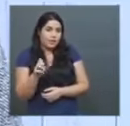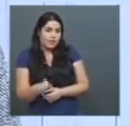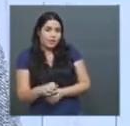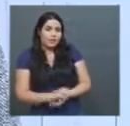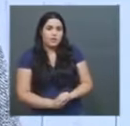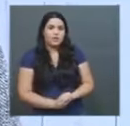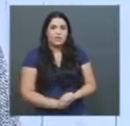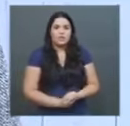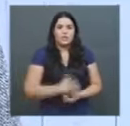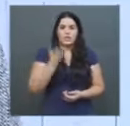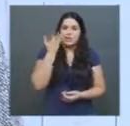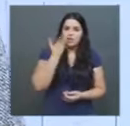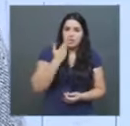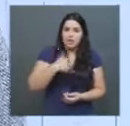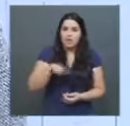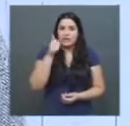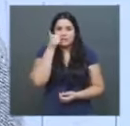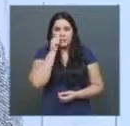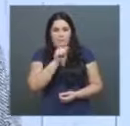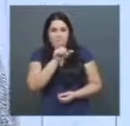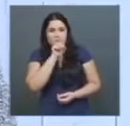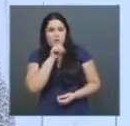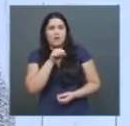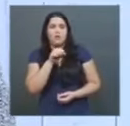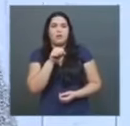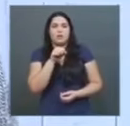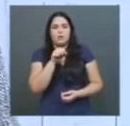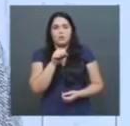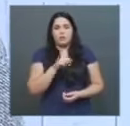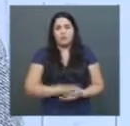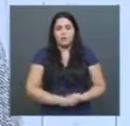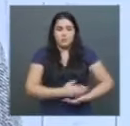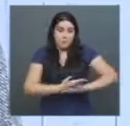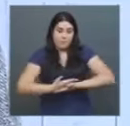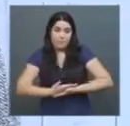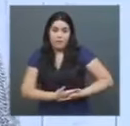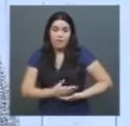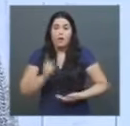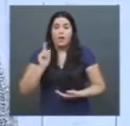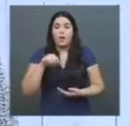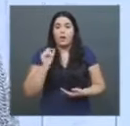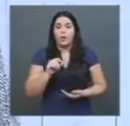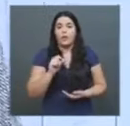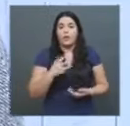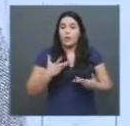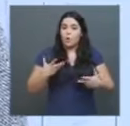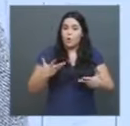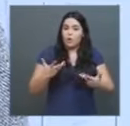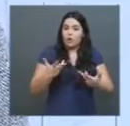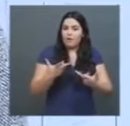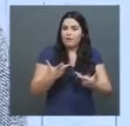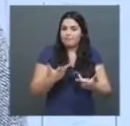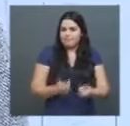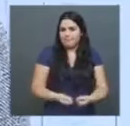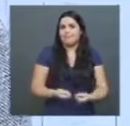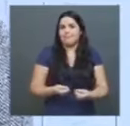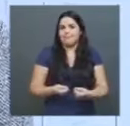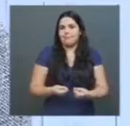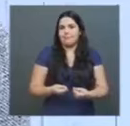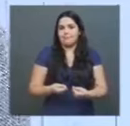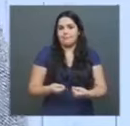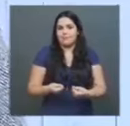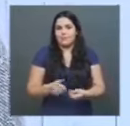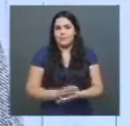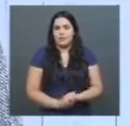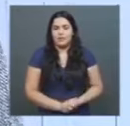inclusive mortalidade materna são referências ou indicadores de qualidade da assistência à saúde